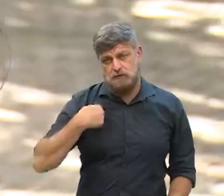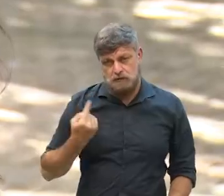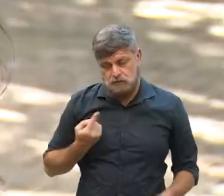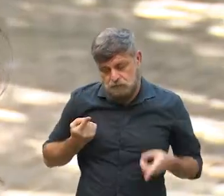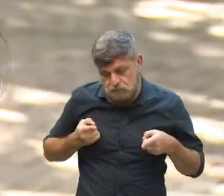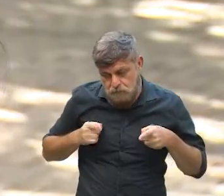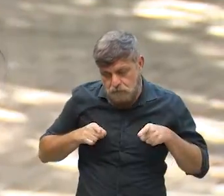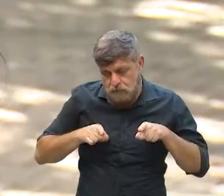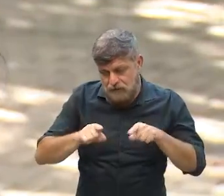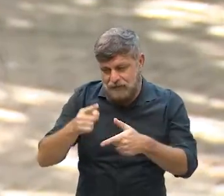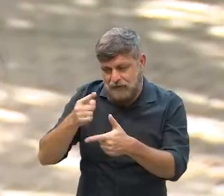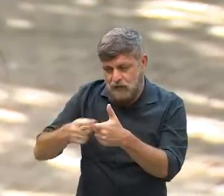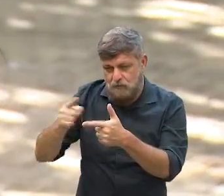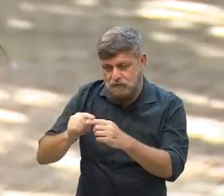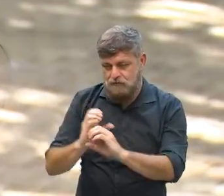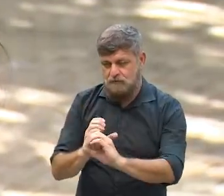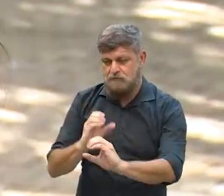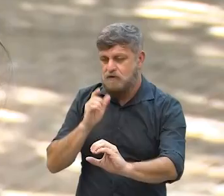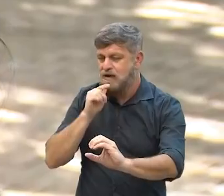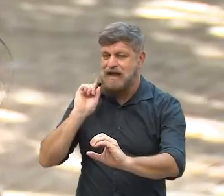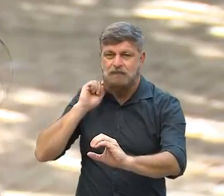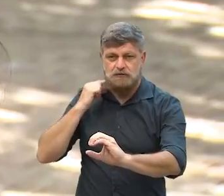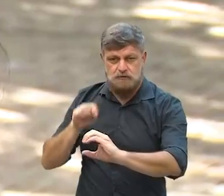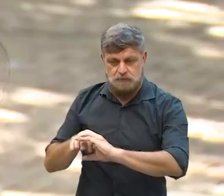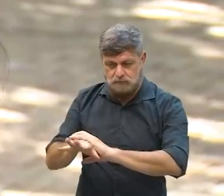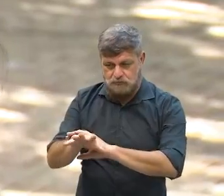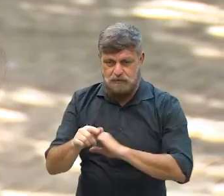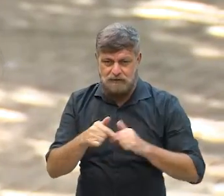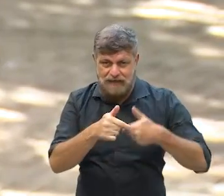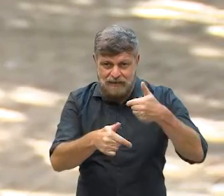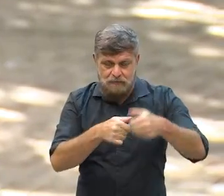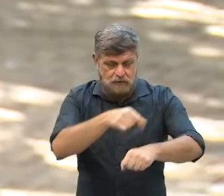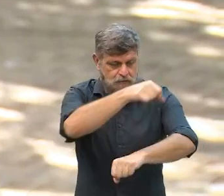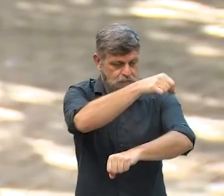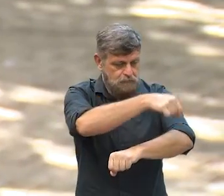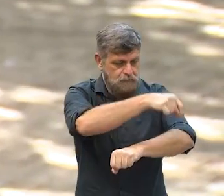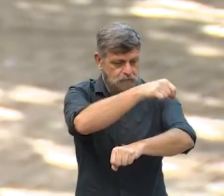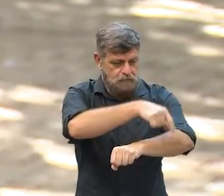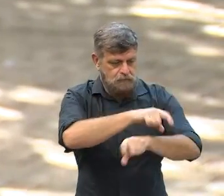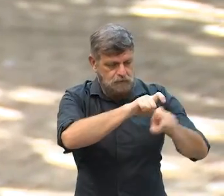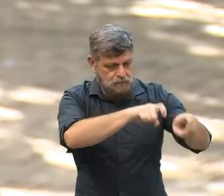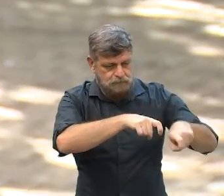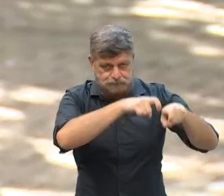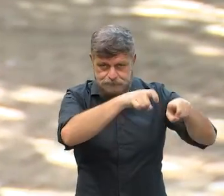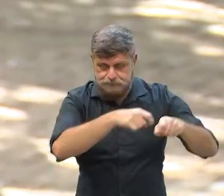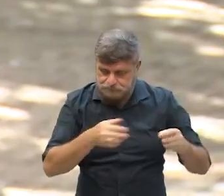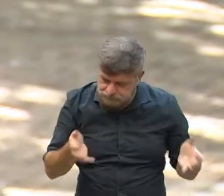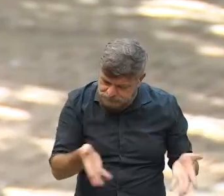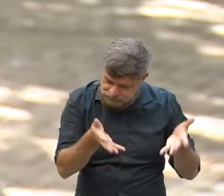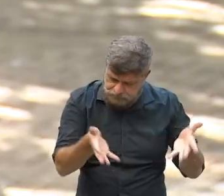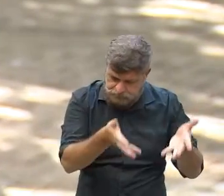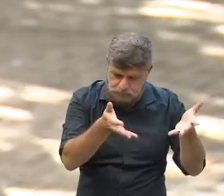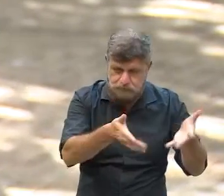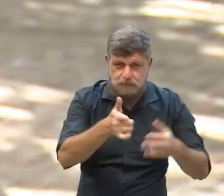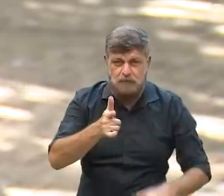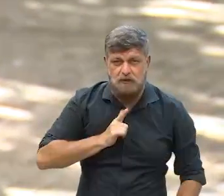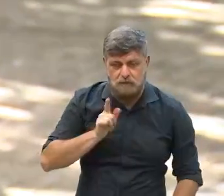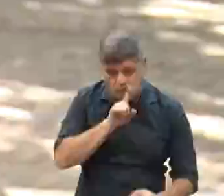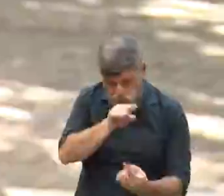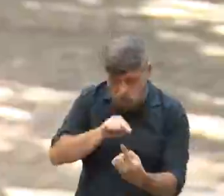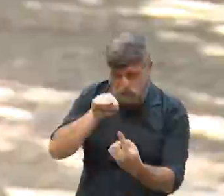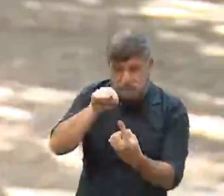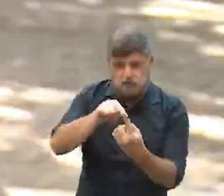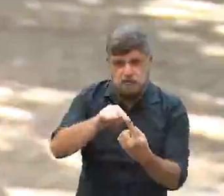de saneamento, nós temos trabalhado na questão dos plantios, né? Incentivo a plantios, tivemos metas já